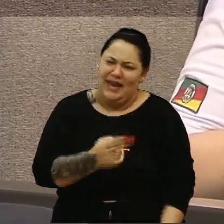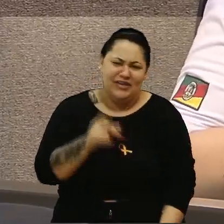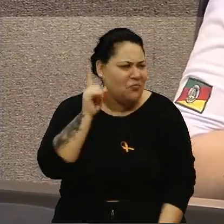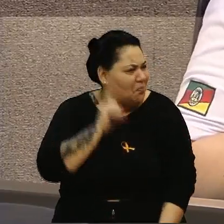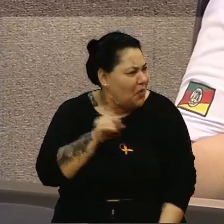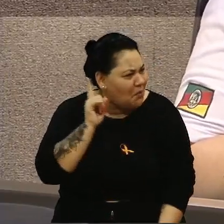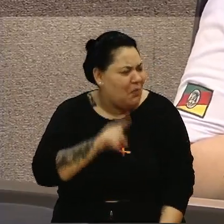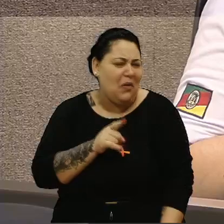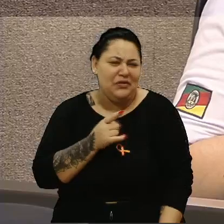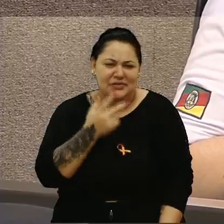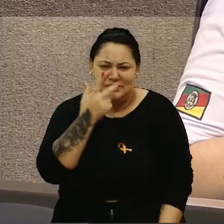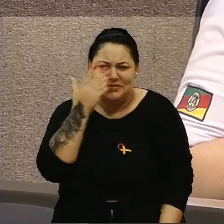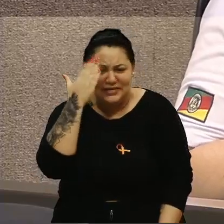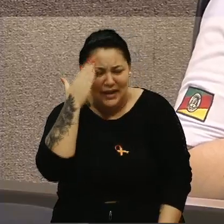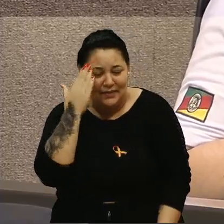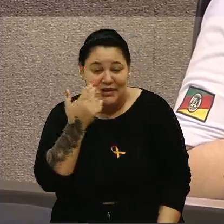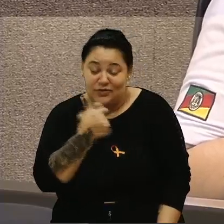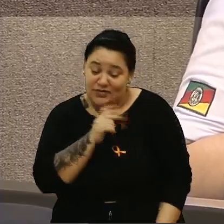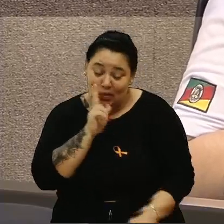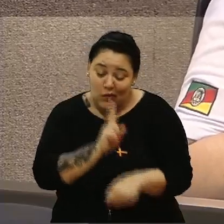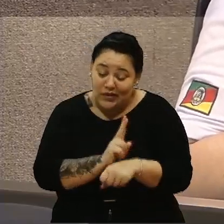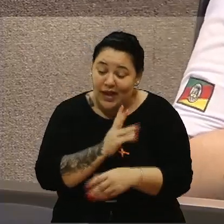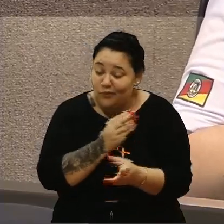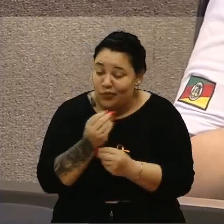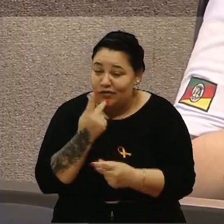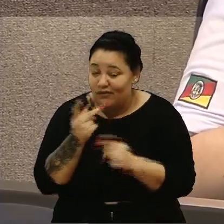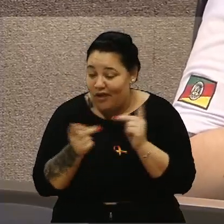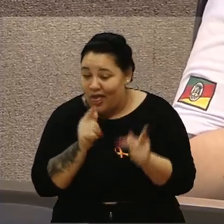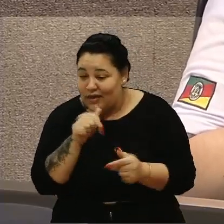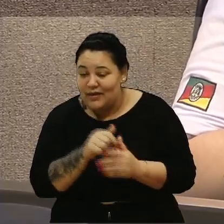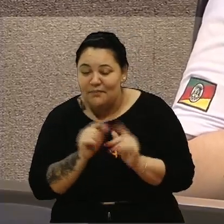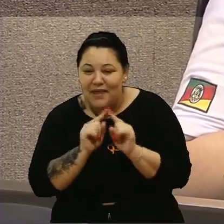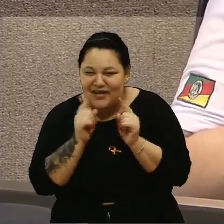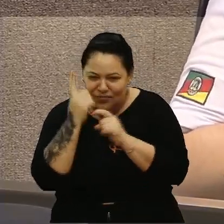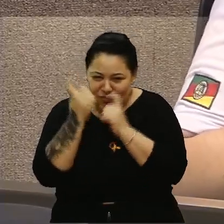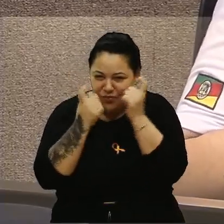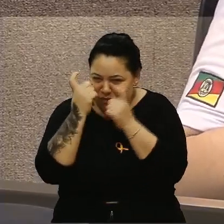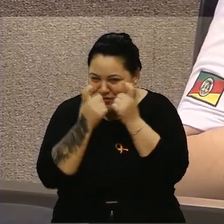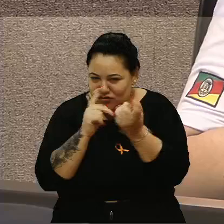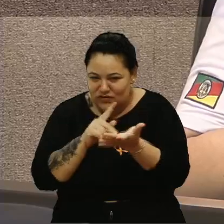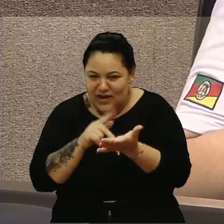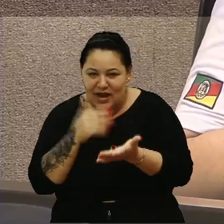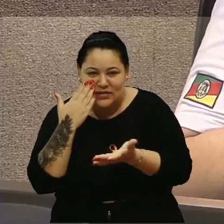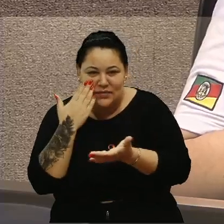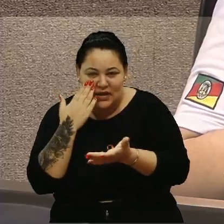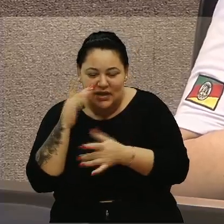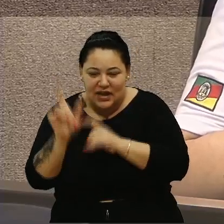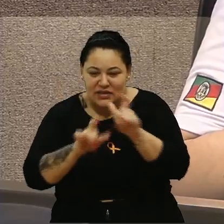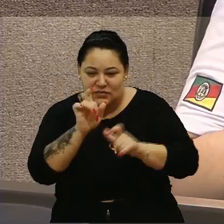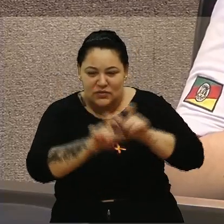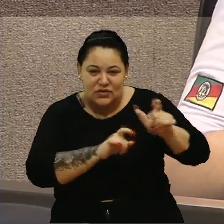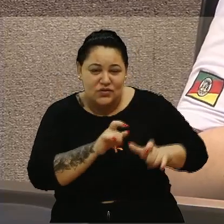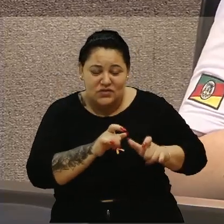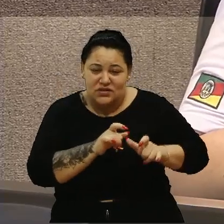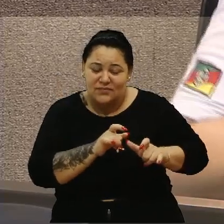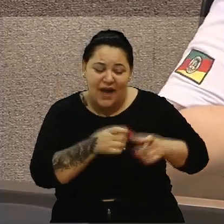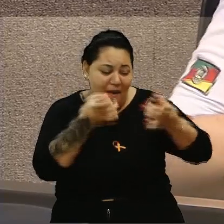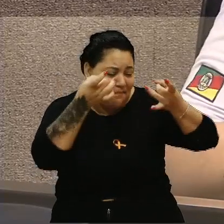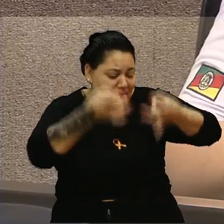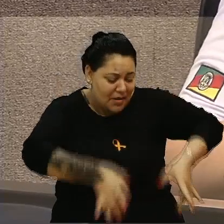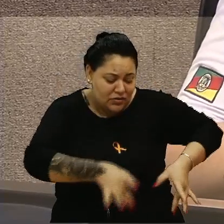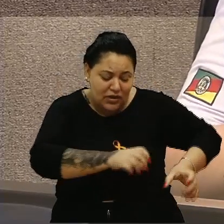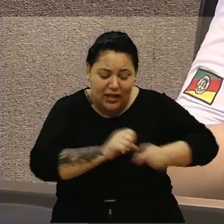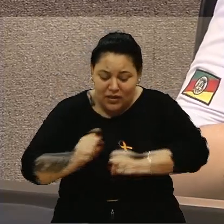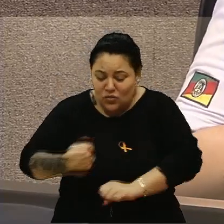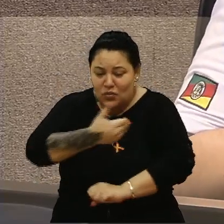porque a gente tem que cuidar muito com o que se diz, né? Mas é preocupante saber que as pessoas estão à mercê do poder público, ficam à